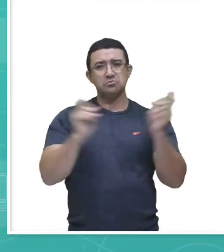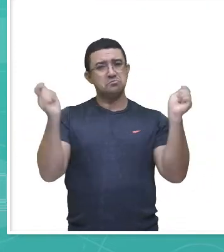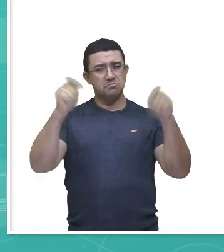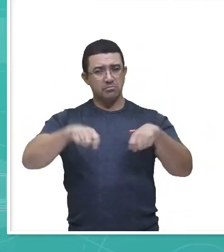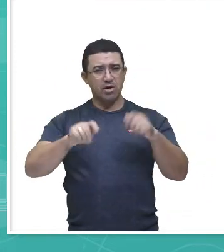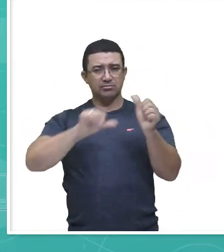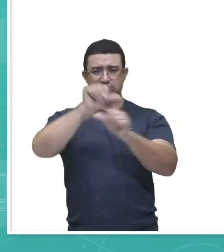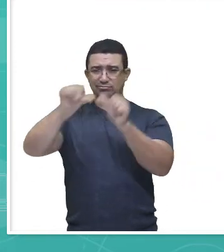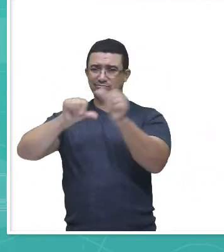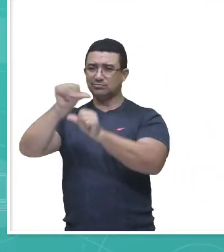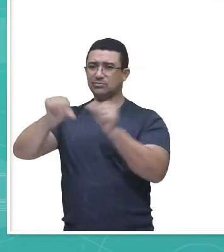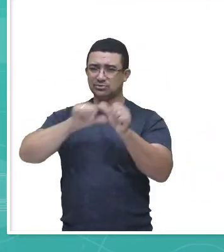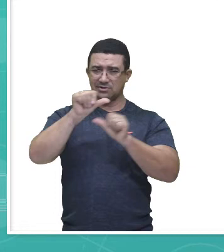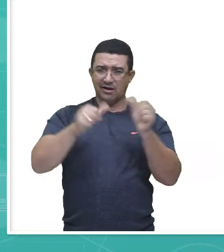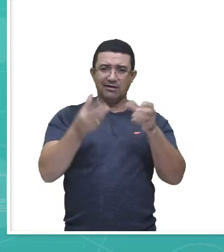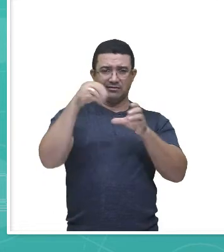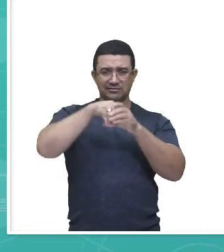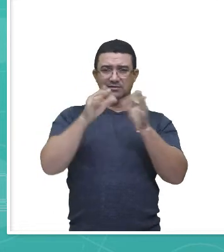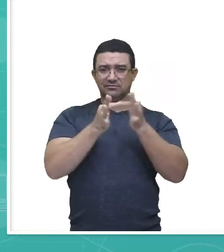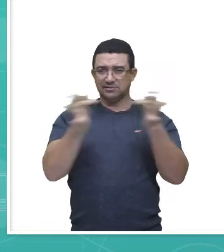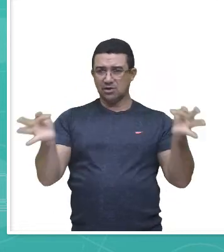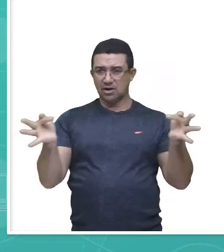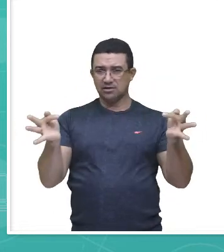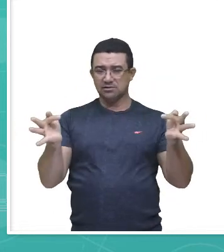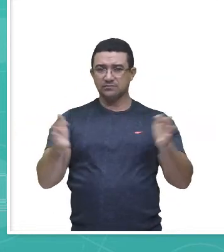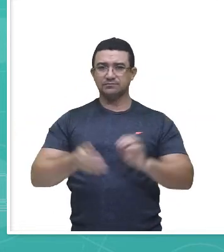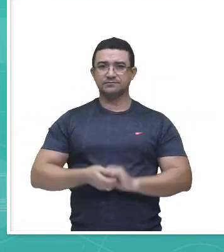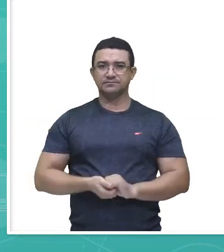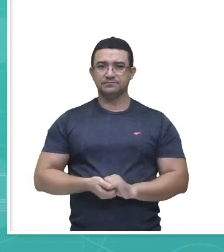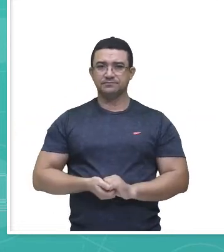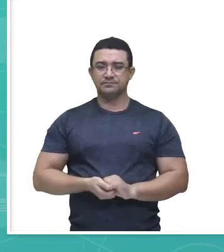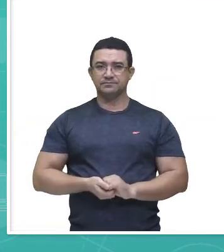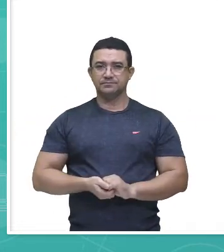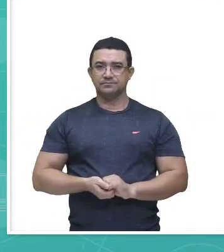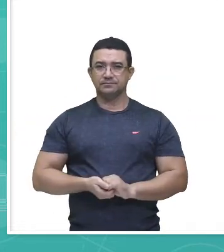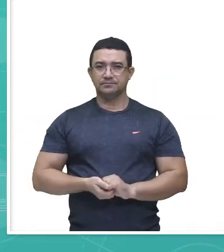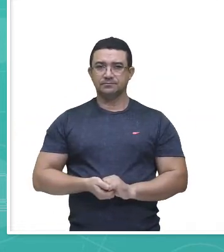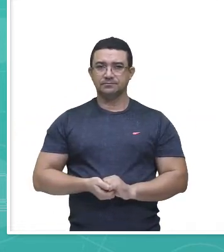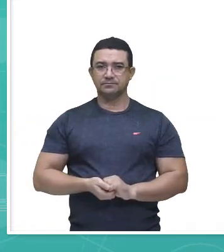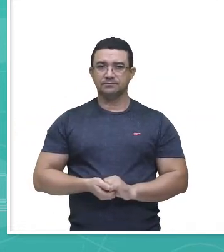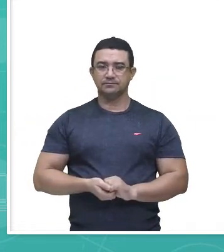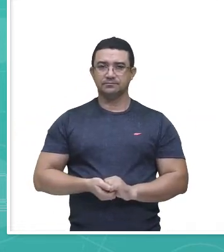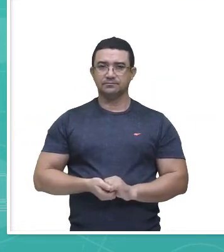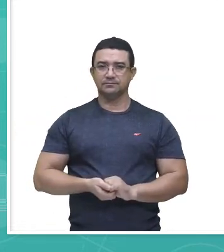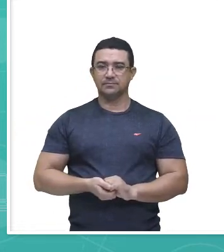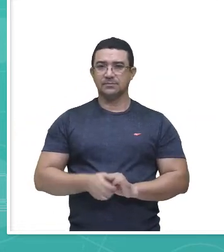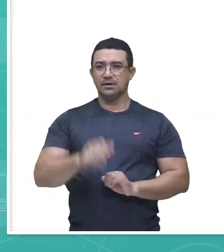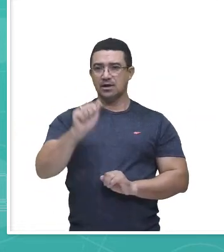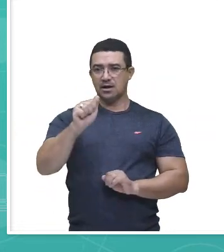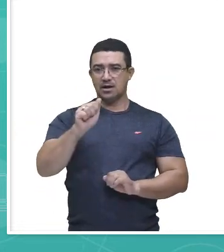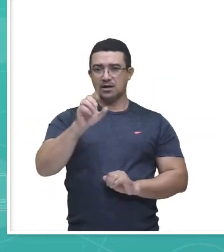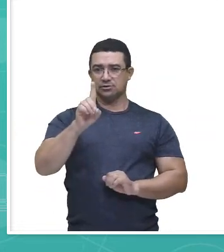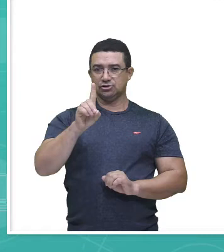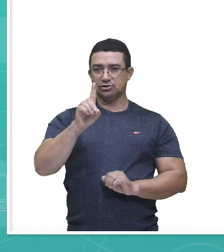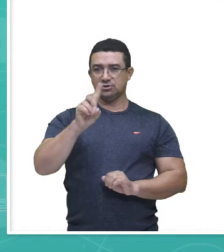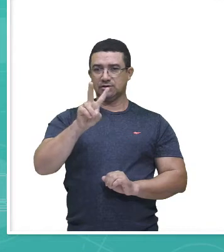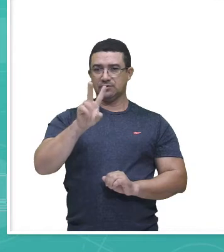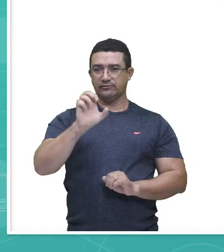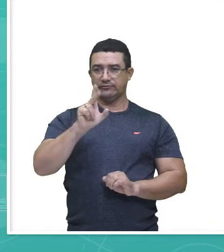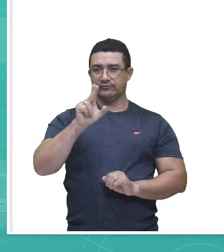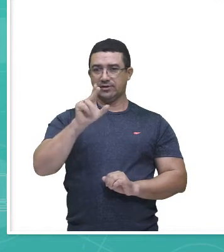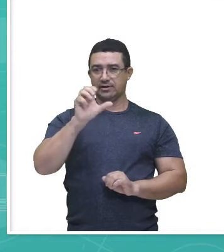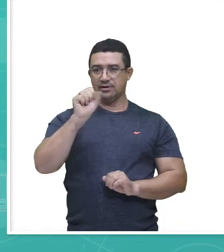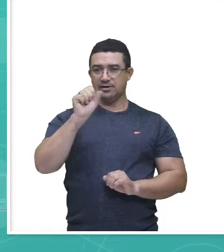se encaixam, da oração, ela pode mudar. Uma adversativa, ela pode ser aditiva,